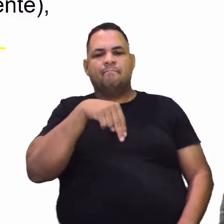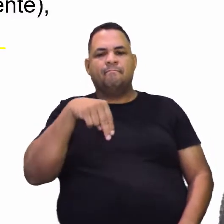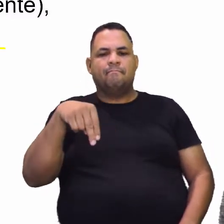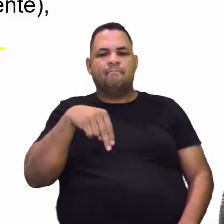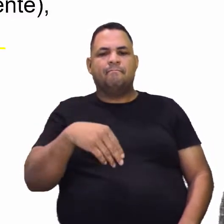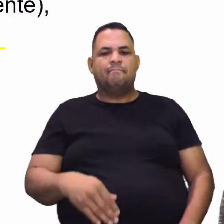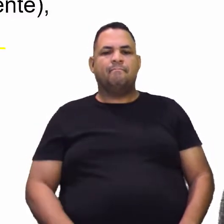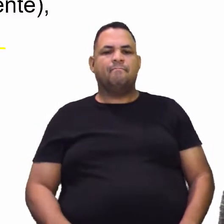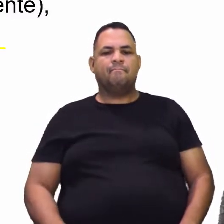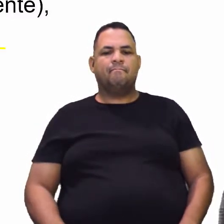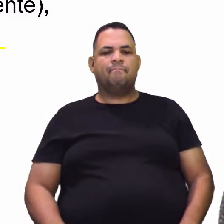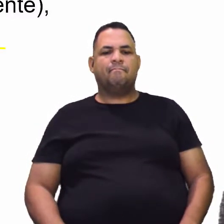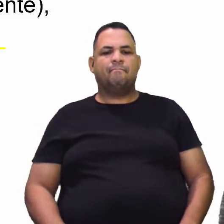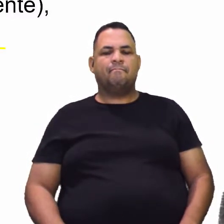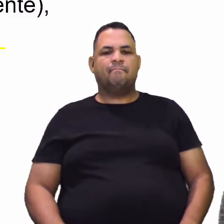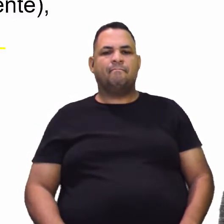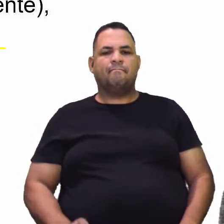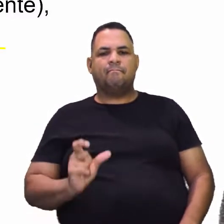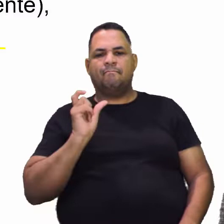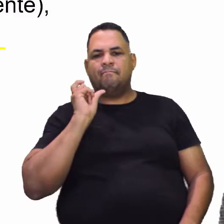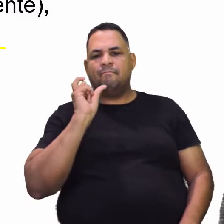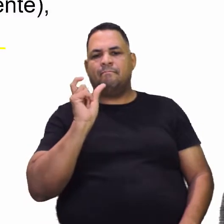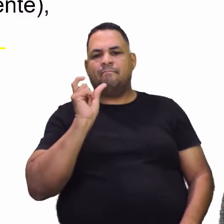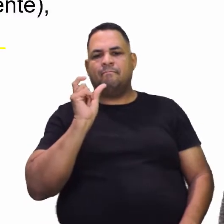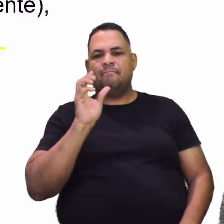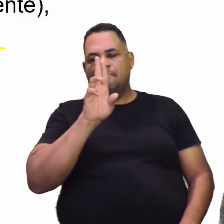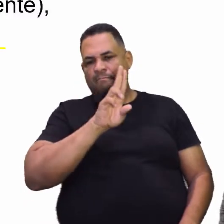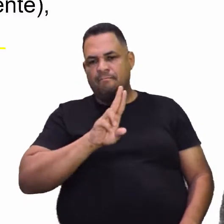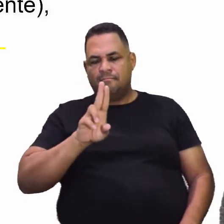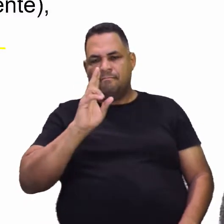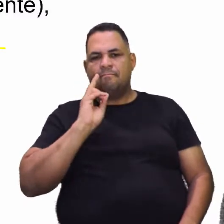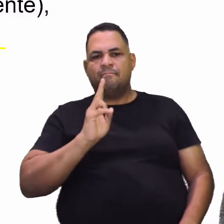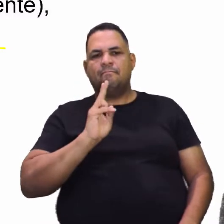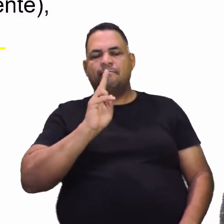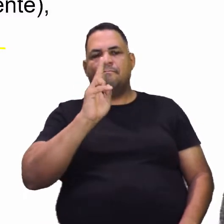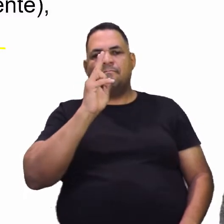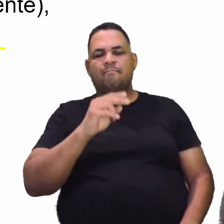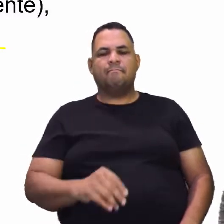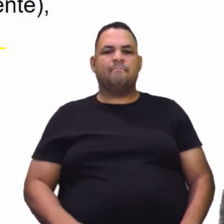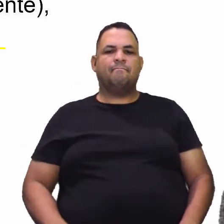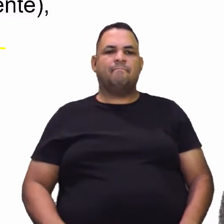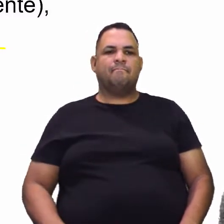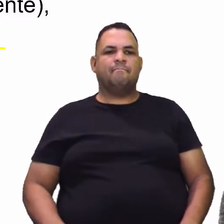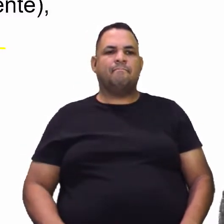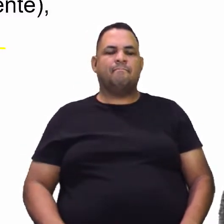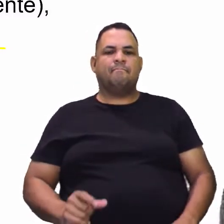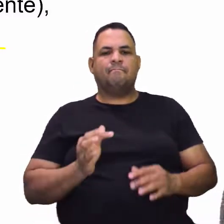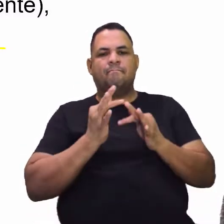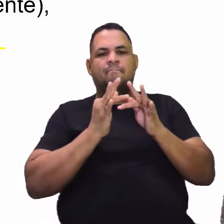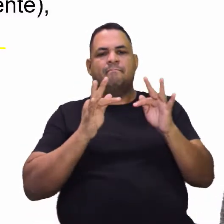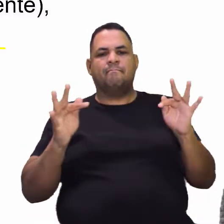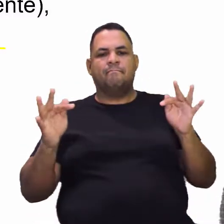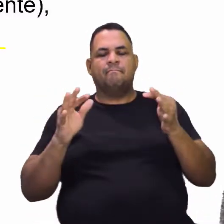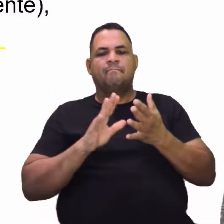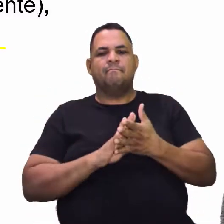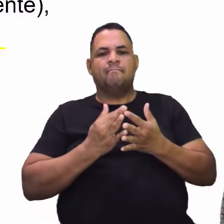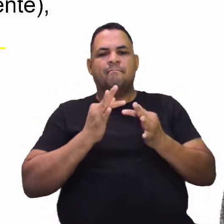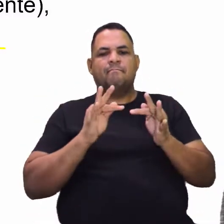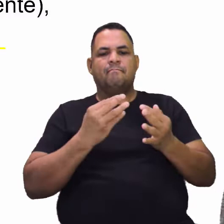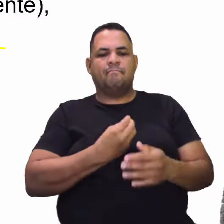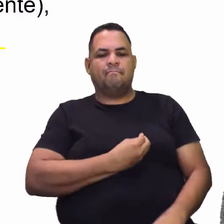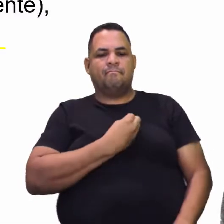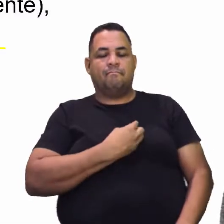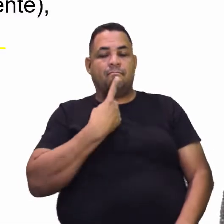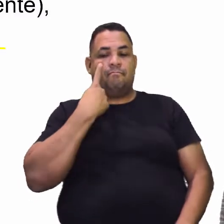por diante. Muito bem, então essas palavras vocês vão usar bastante com as frases no Simple Present.